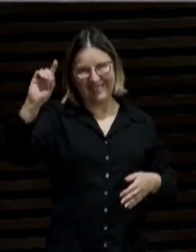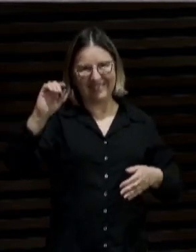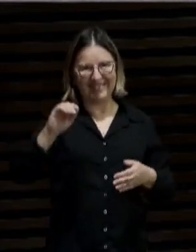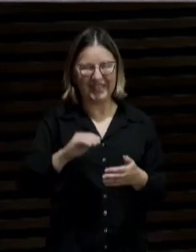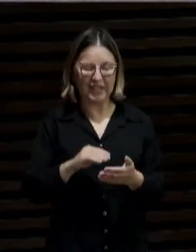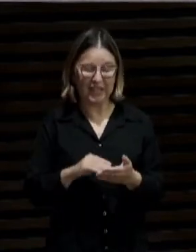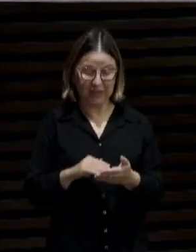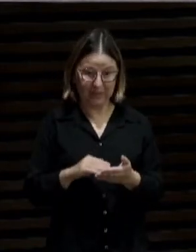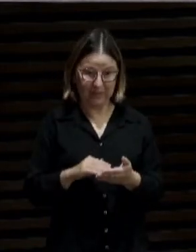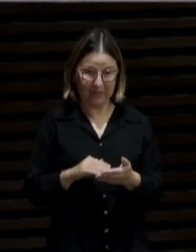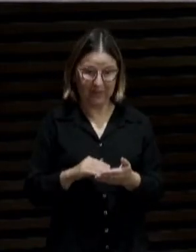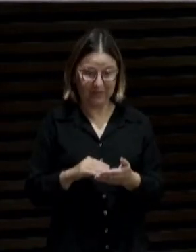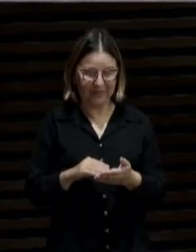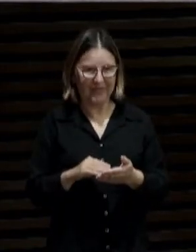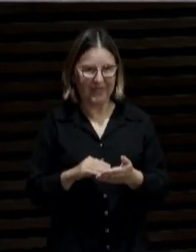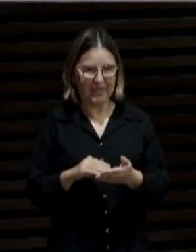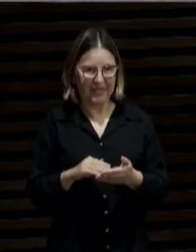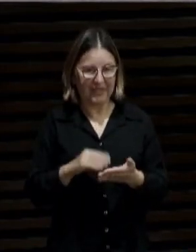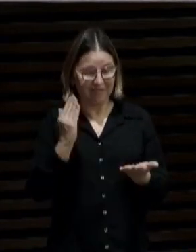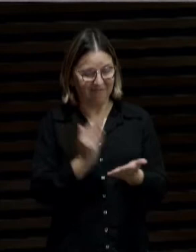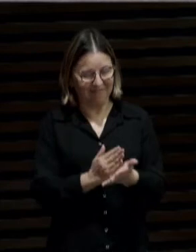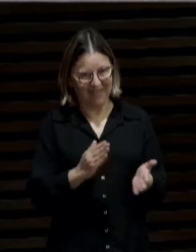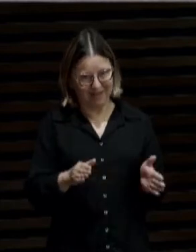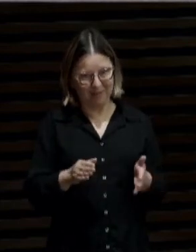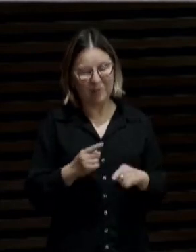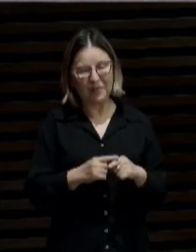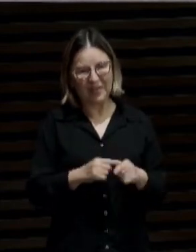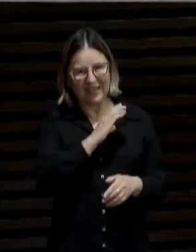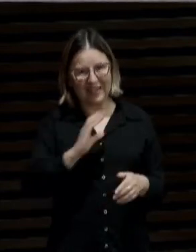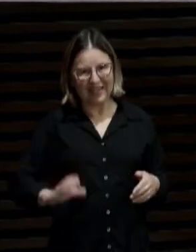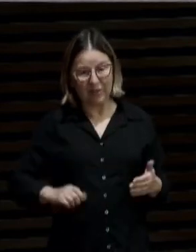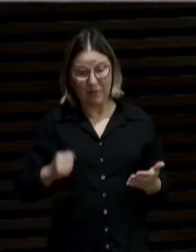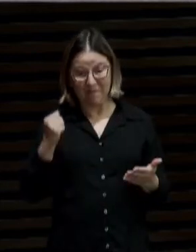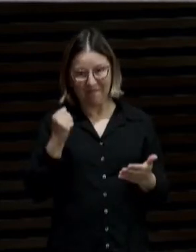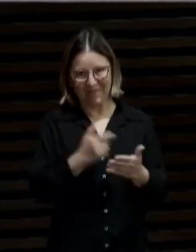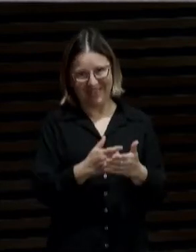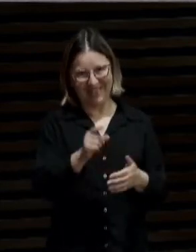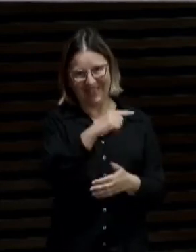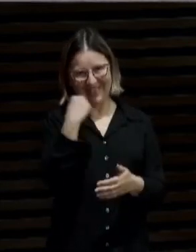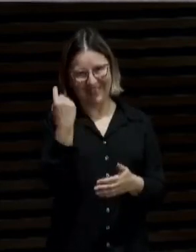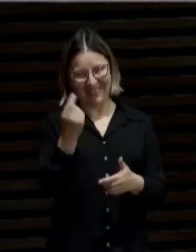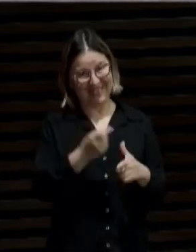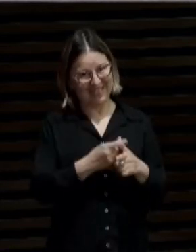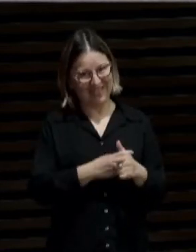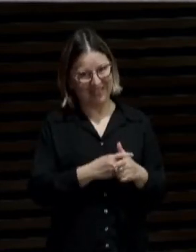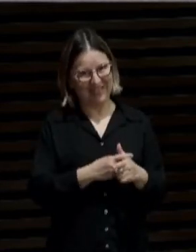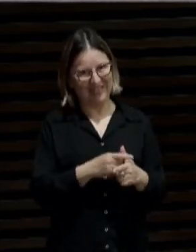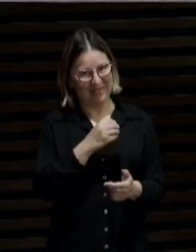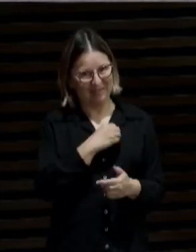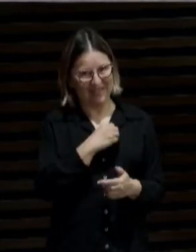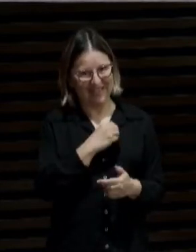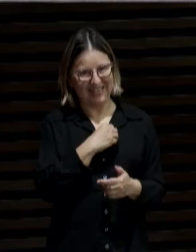pagou o preço, Ele pagou tudo. Voltando, por exemplo, do banco, não é que Ele pegou e falou assim, eu tenho saldo